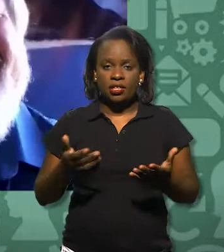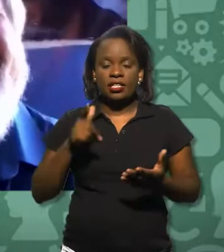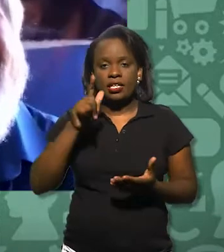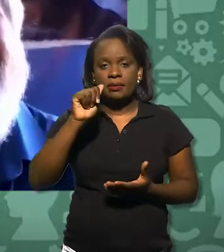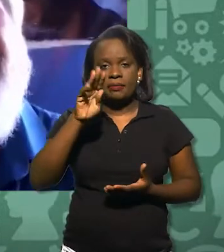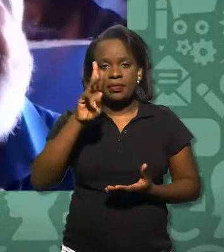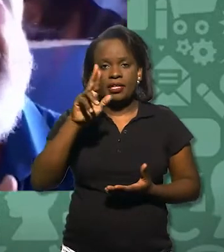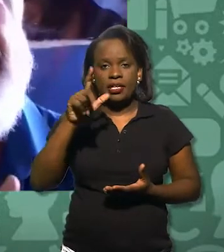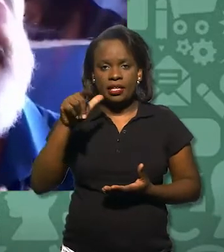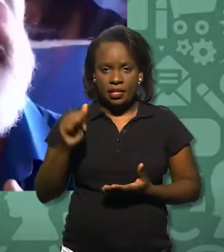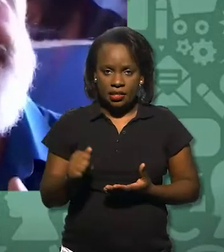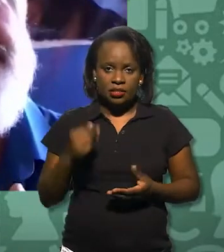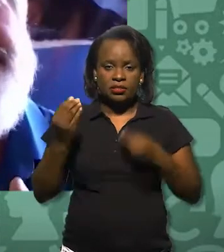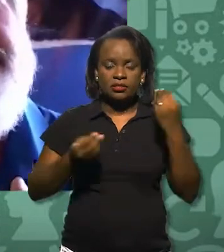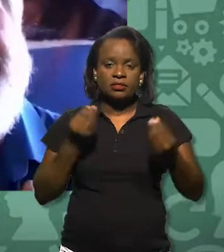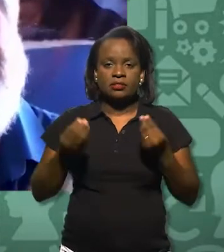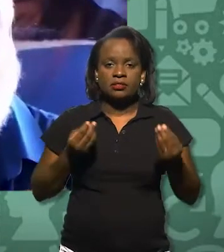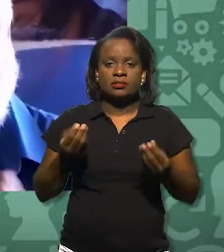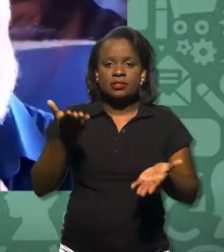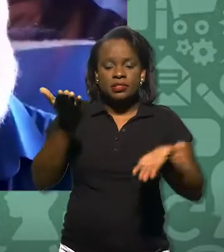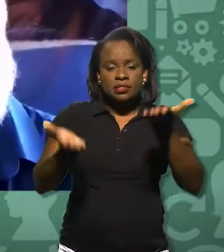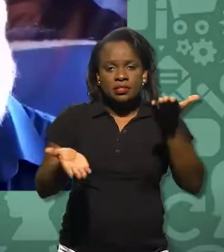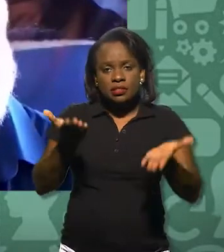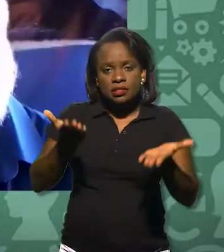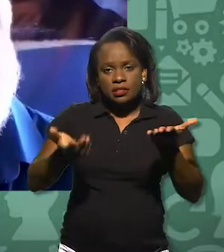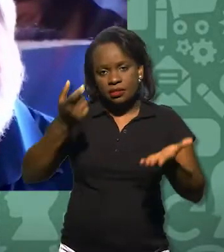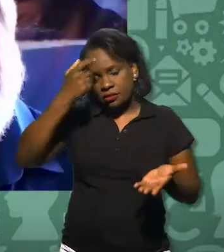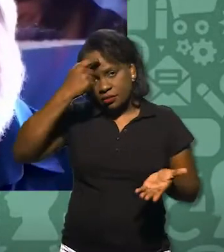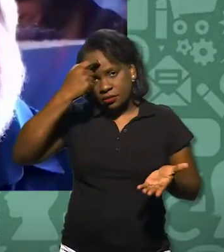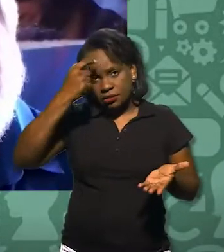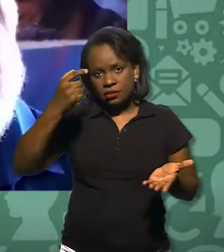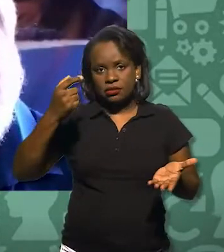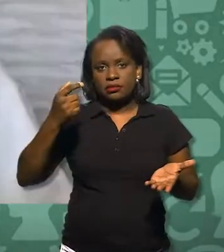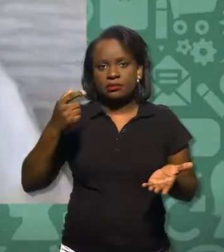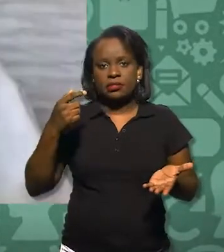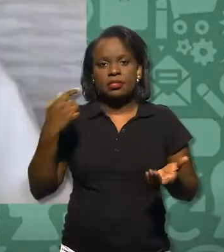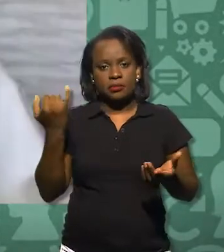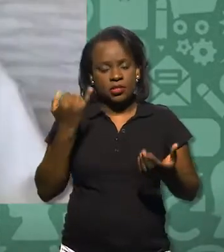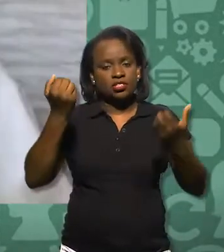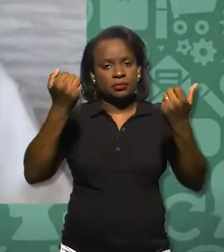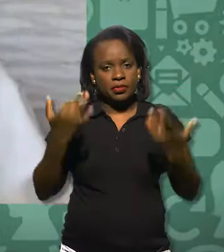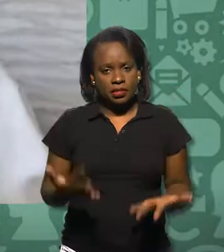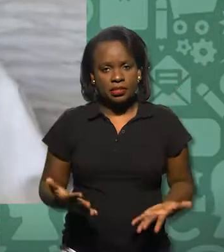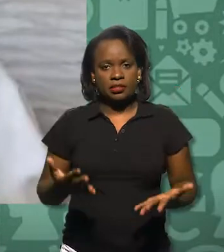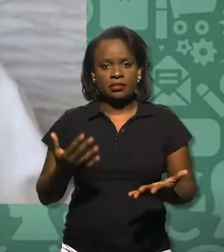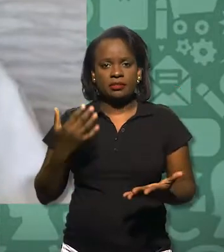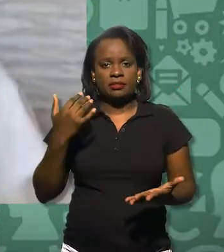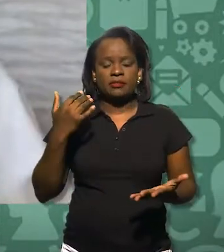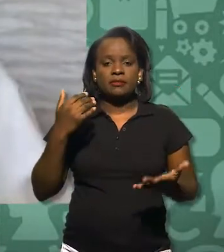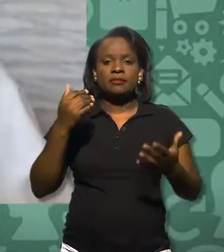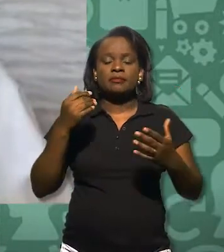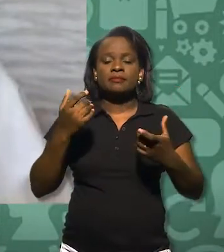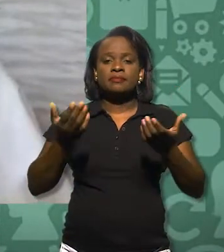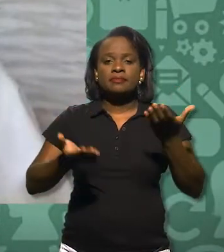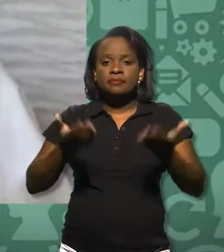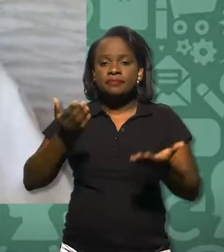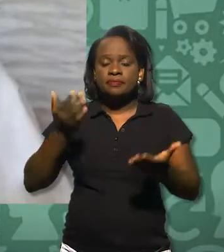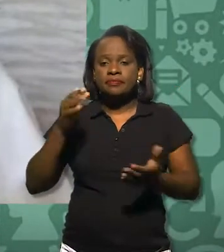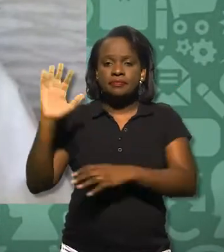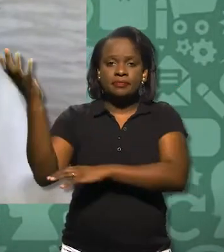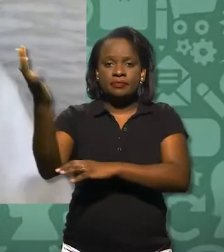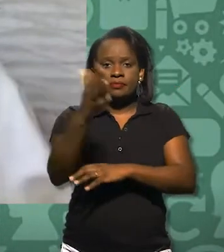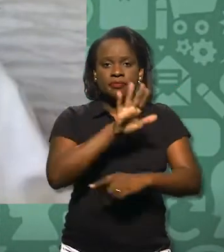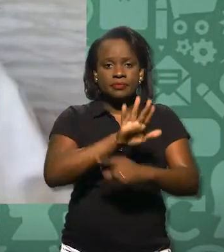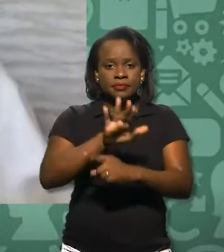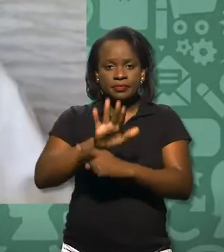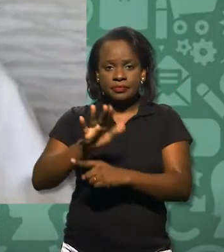Agora, Gabriela, de que forma o equilíbrio ambiental, é importante a gente falar isso, de que forma o equilíbrio ambiental